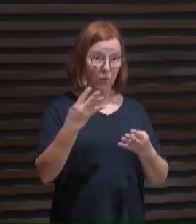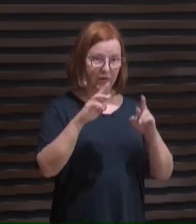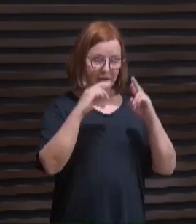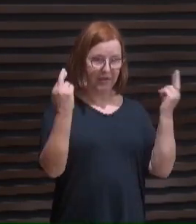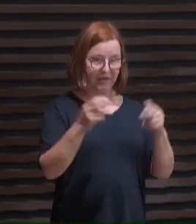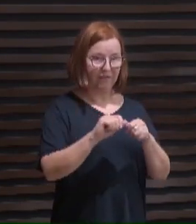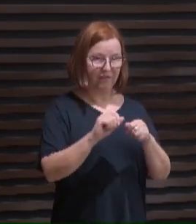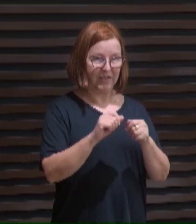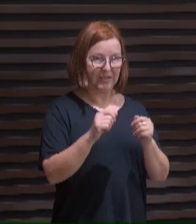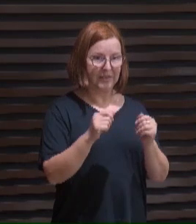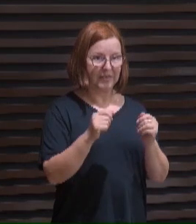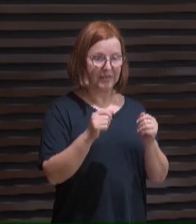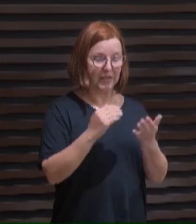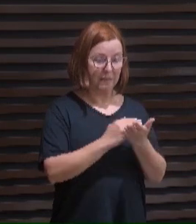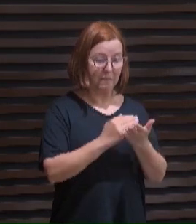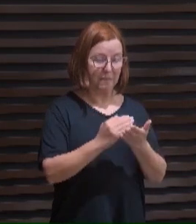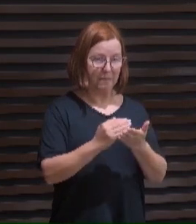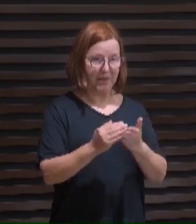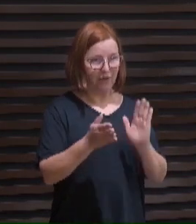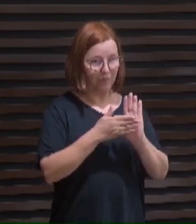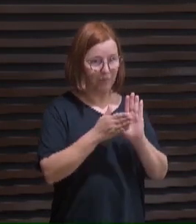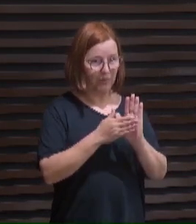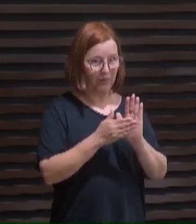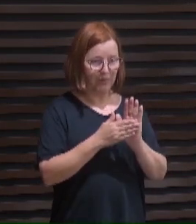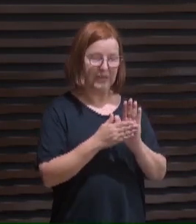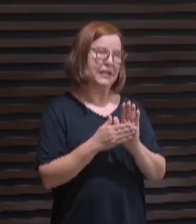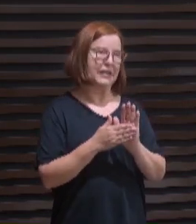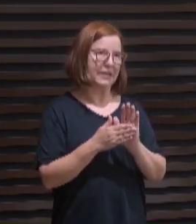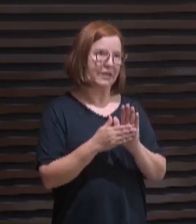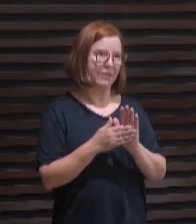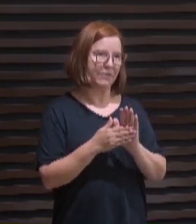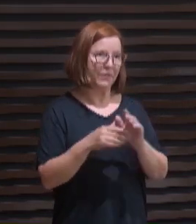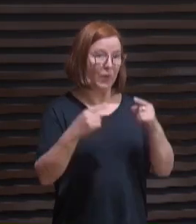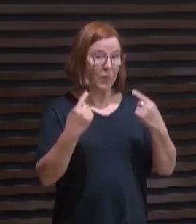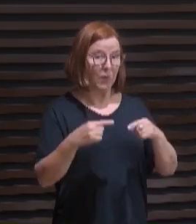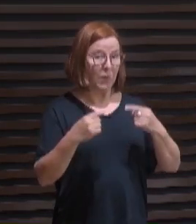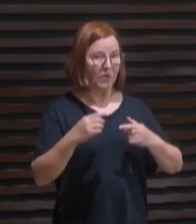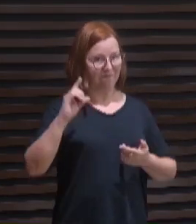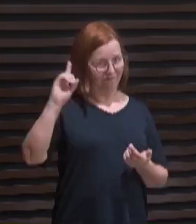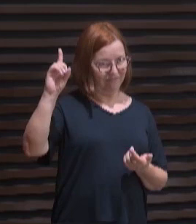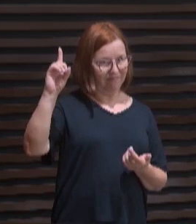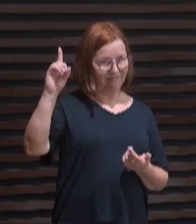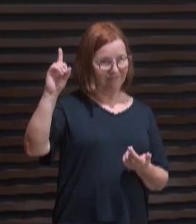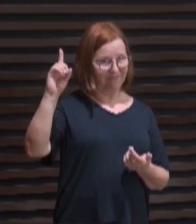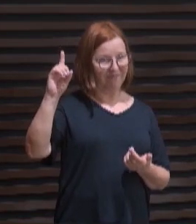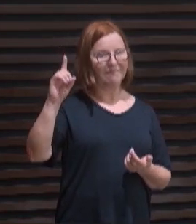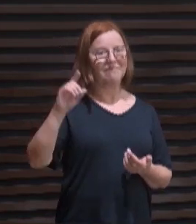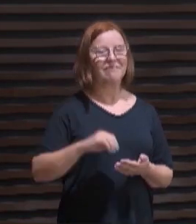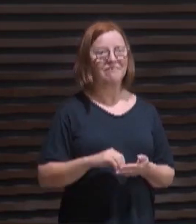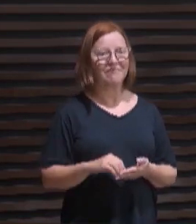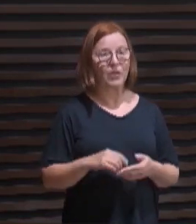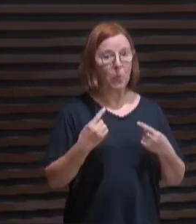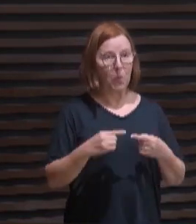de conspiração. Que os grandes deste mundo têm uma conspiração contra o